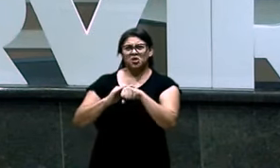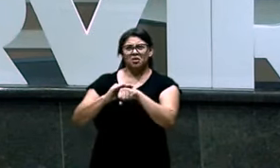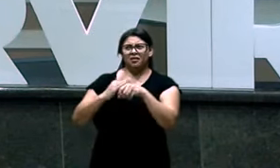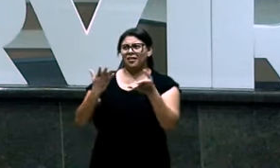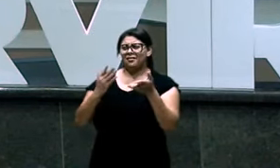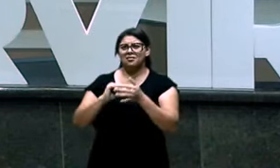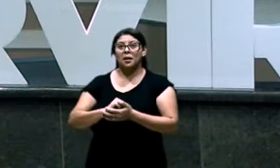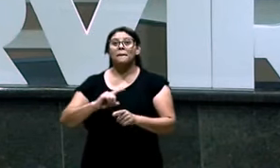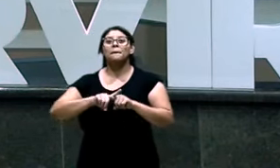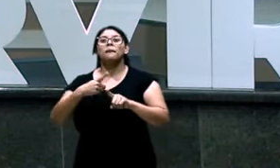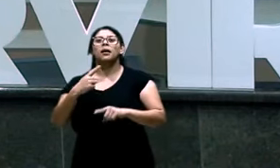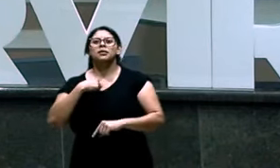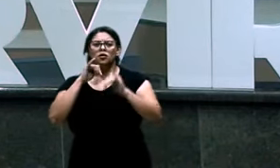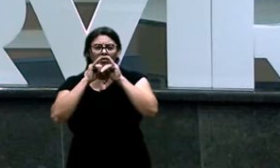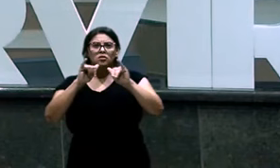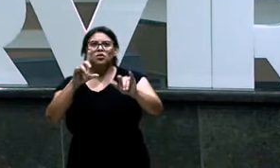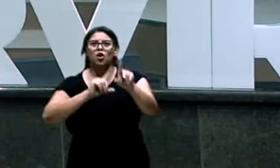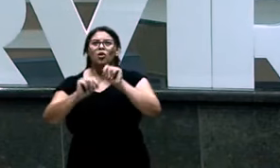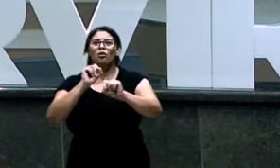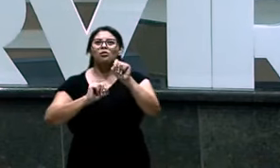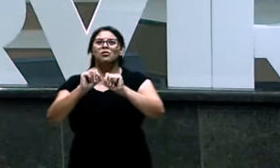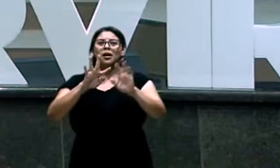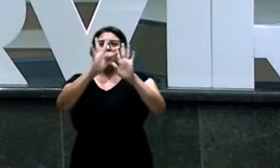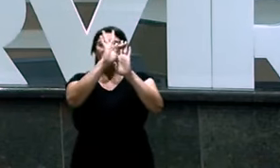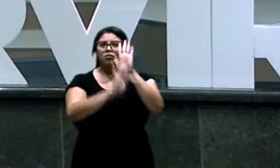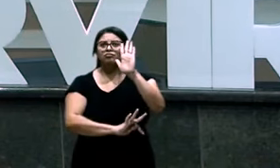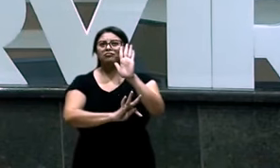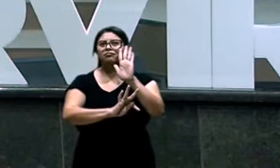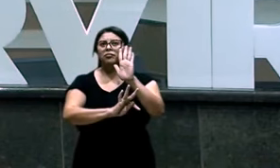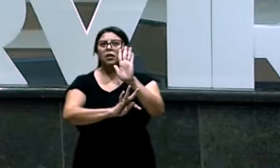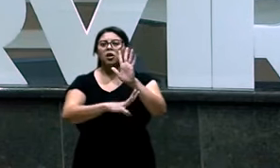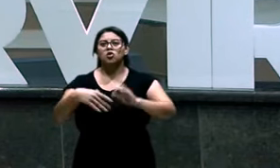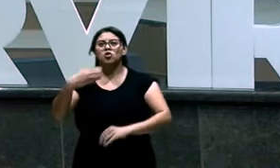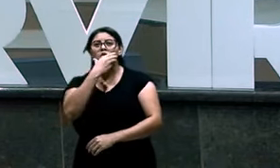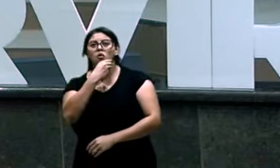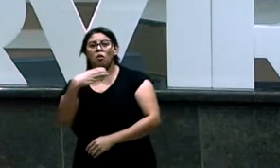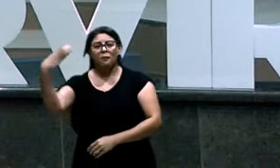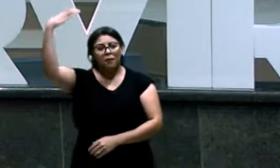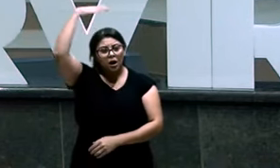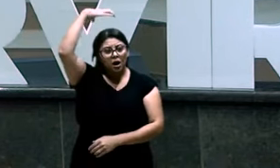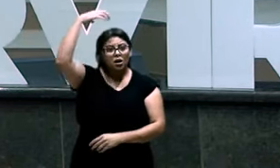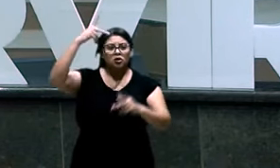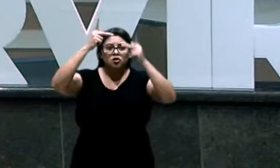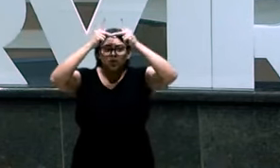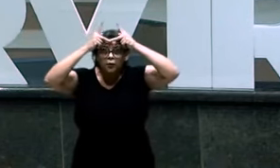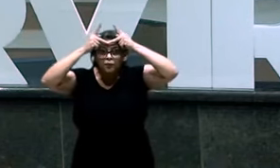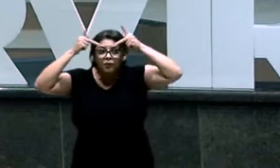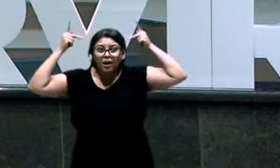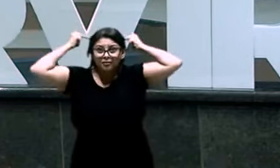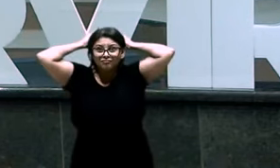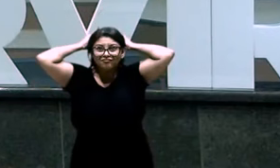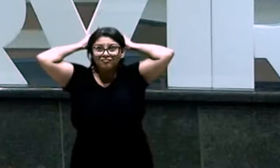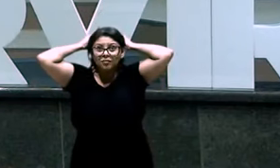Mas eu vou dizer. Diz o texto que Herodes gostava de ouvir João.